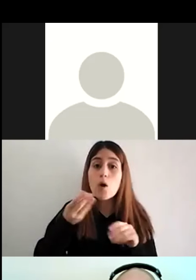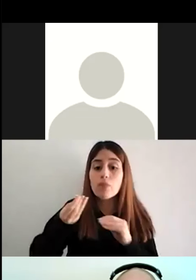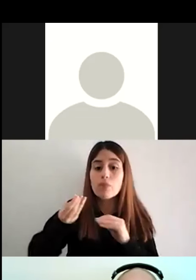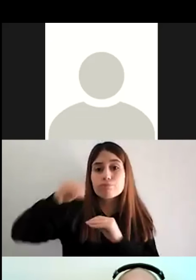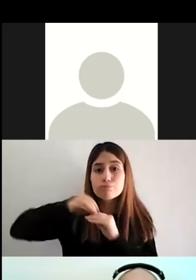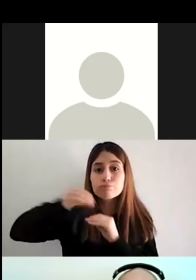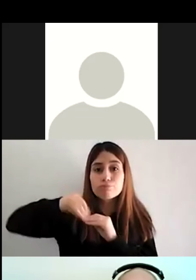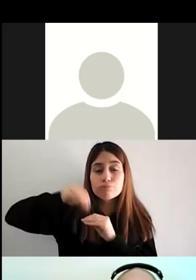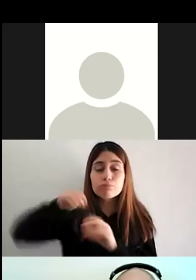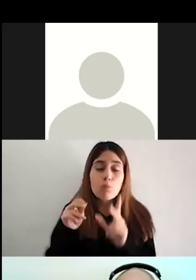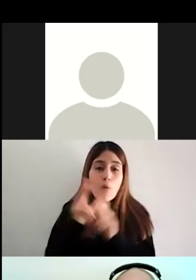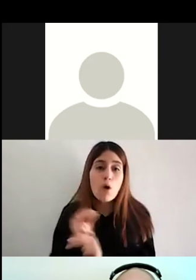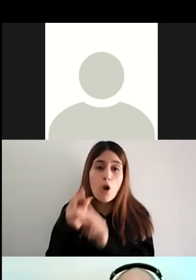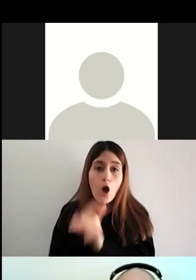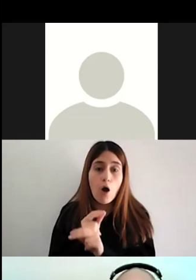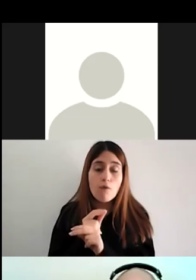novas